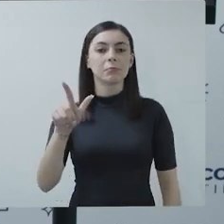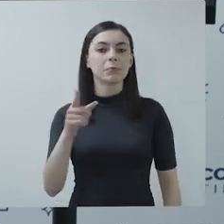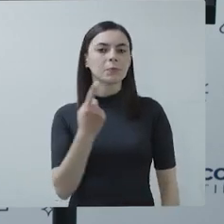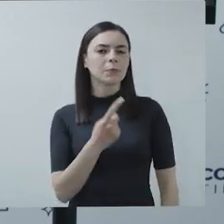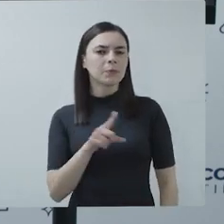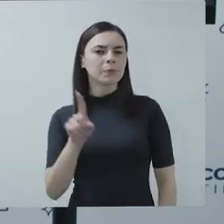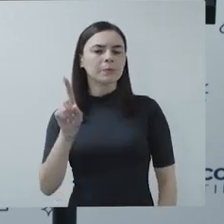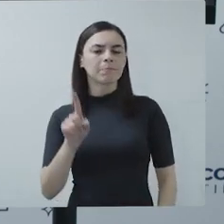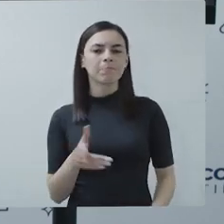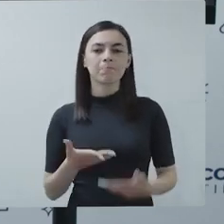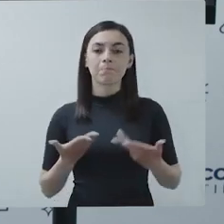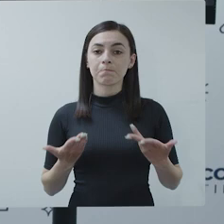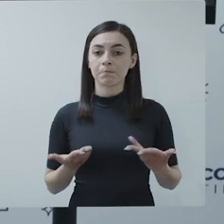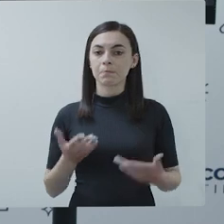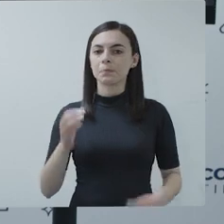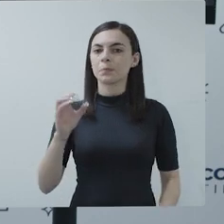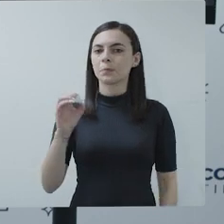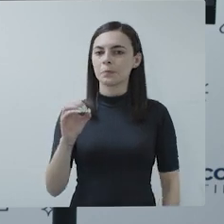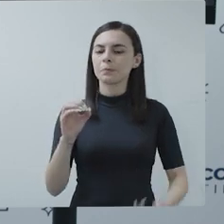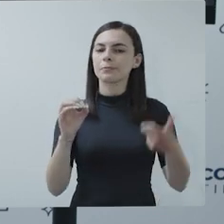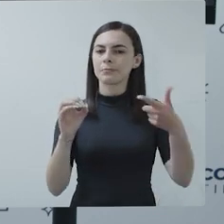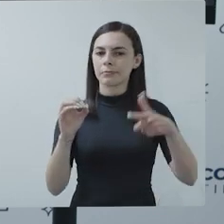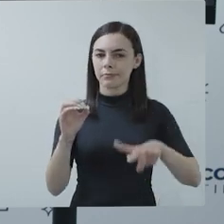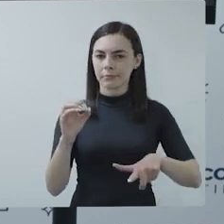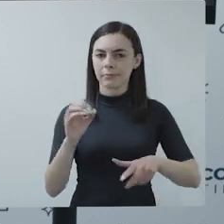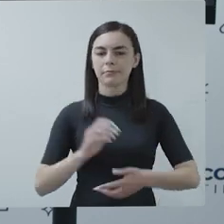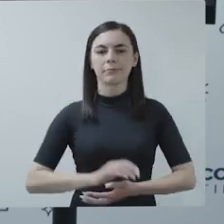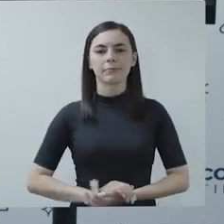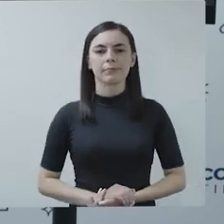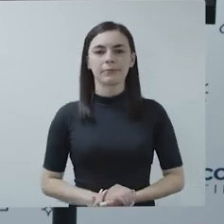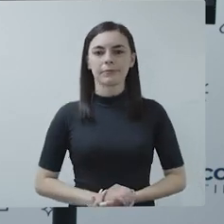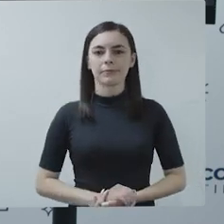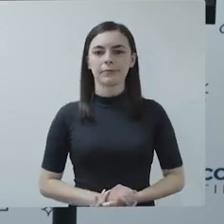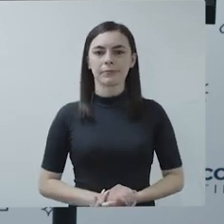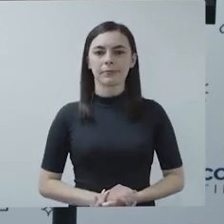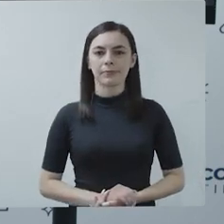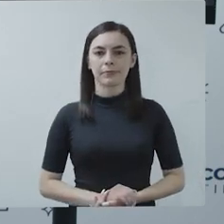última letra? É a letra O novamente.